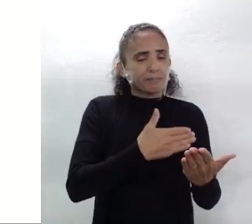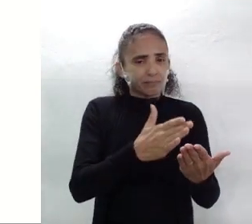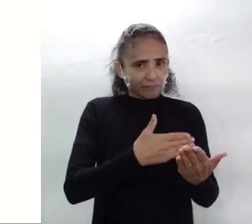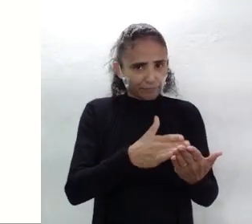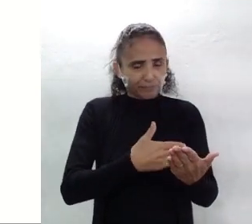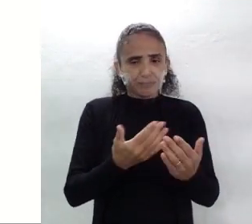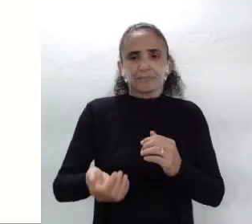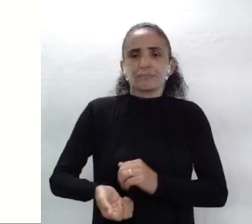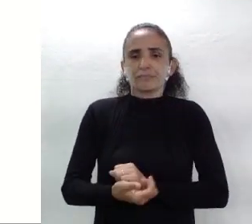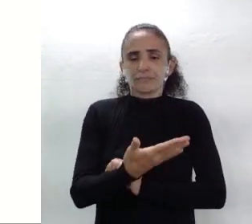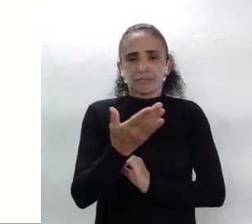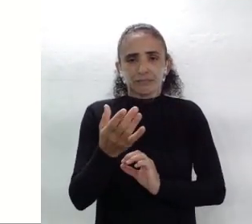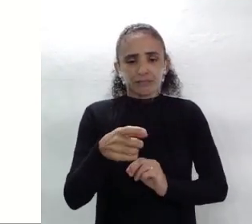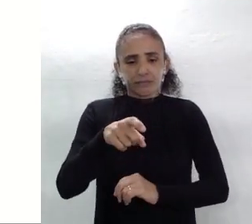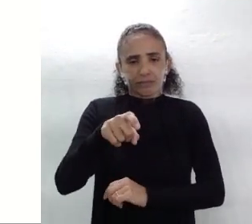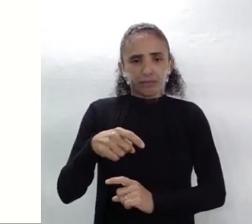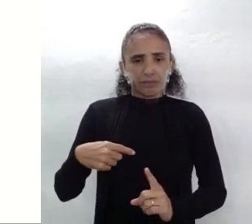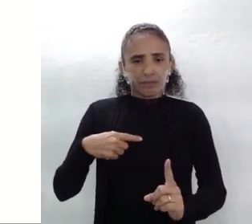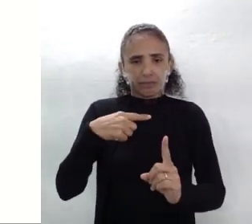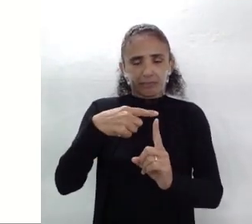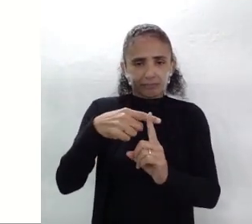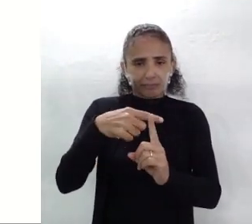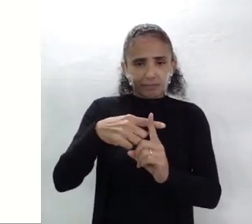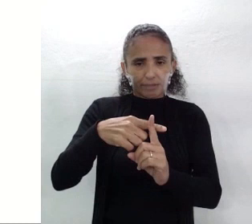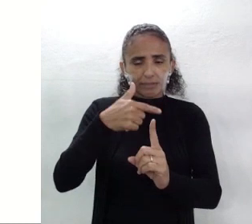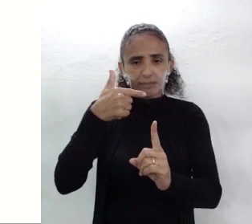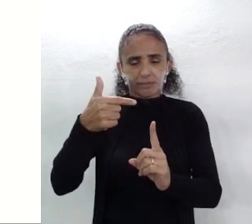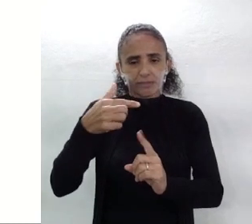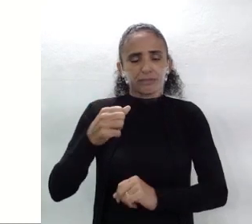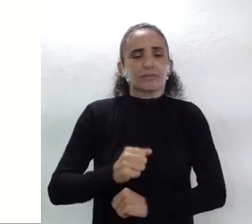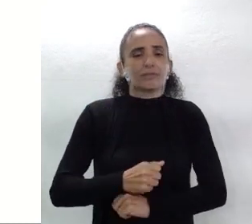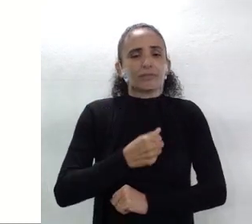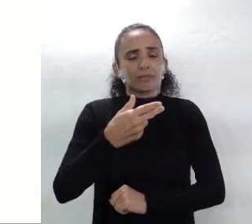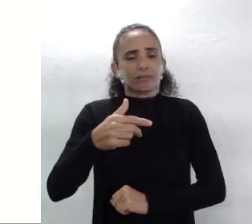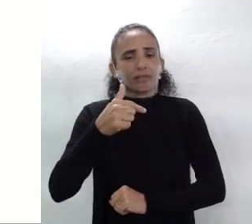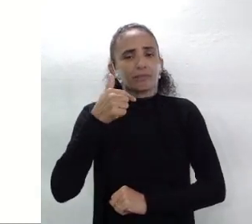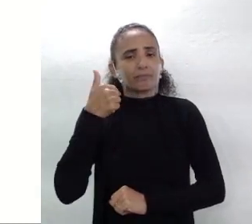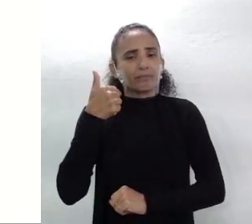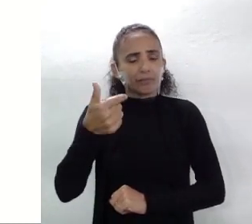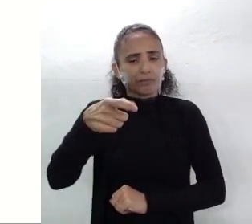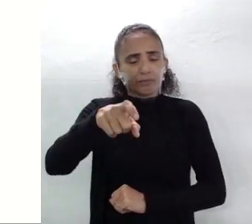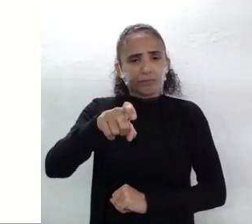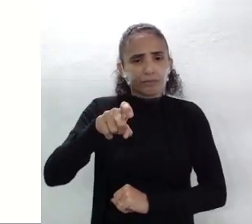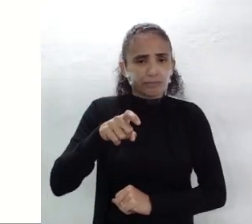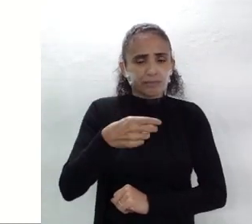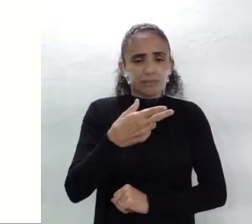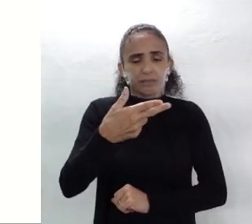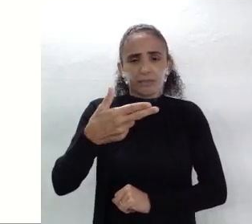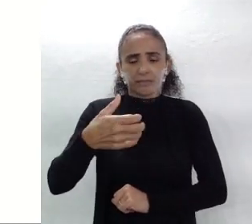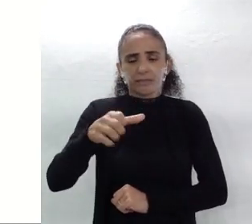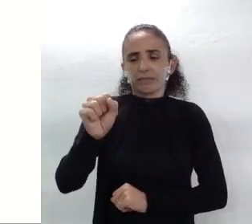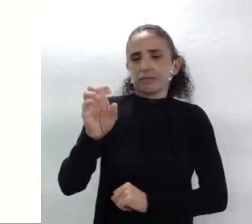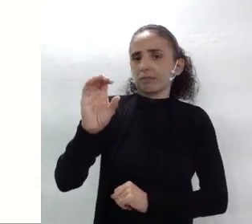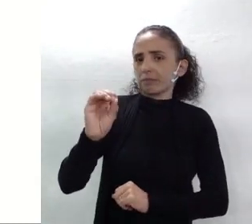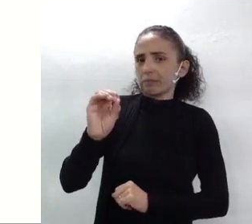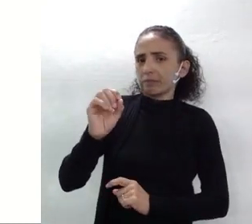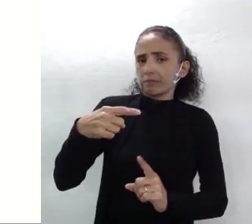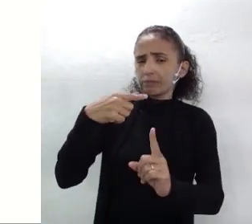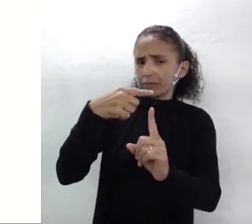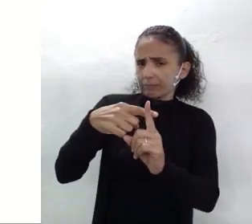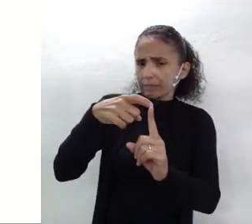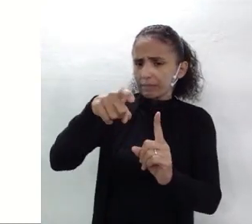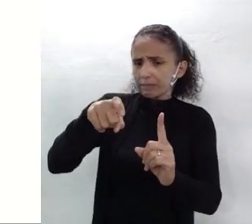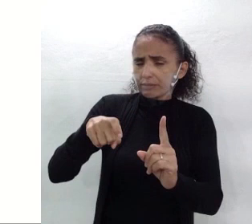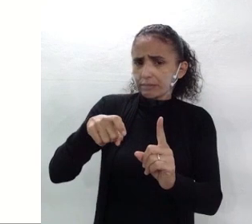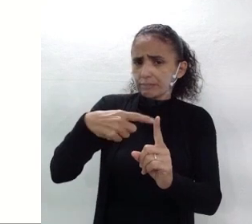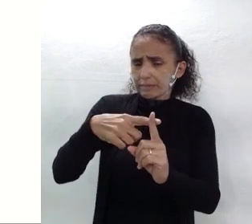cadernos, beleza? Então, ó, vão ficar X mais X, 2X. E vai ser igual a 80. Se eu somar